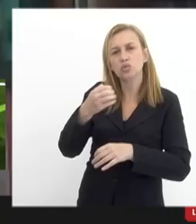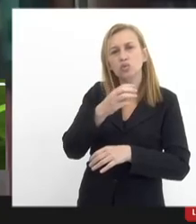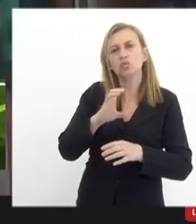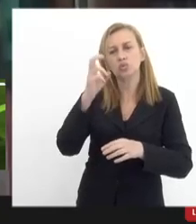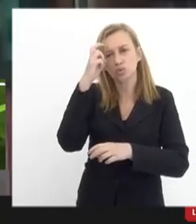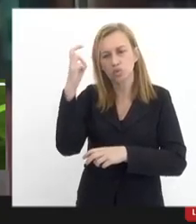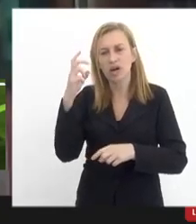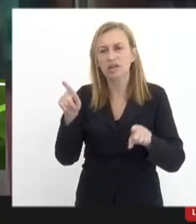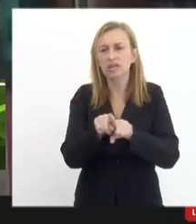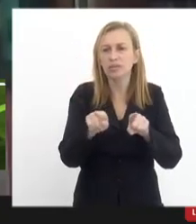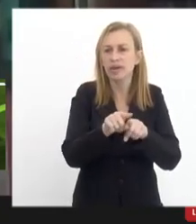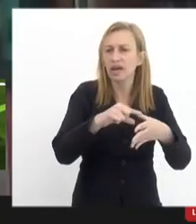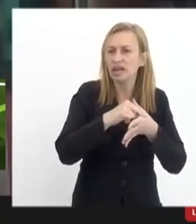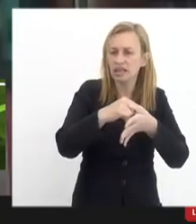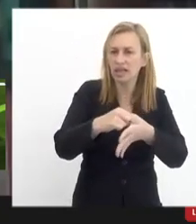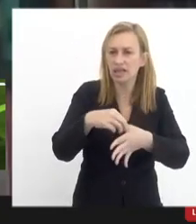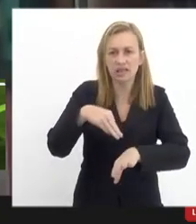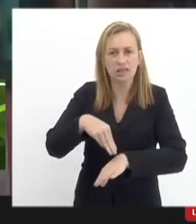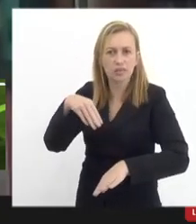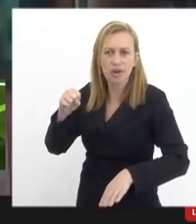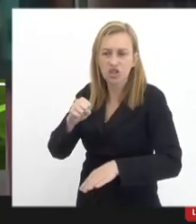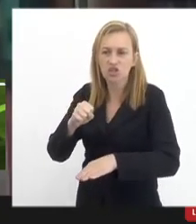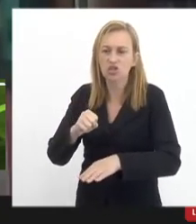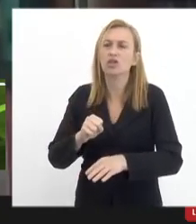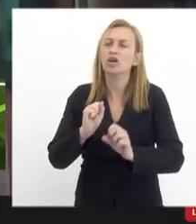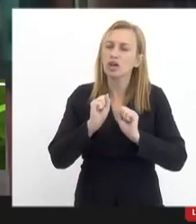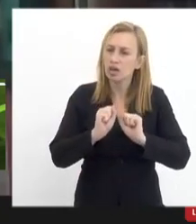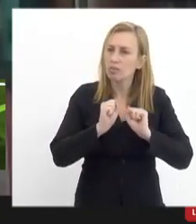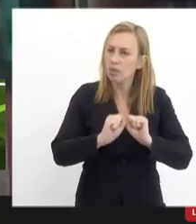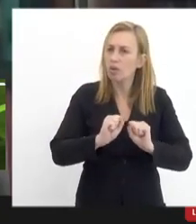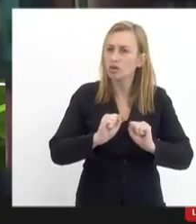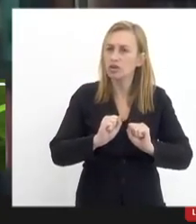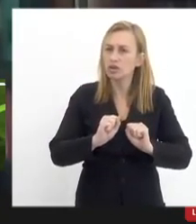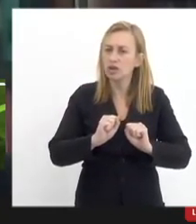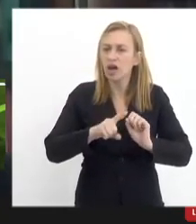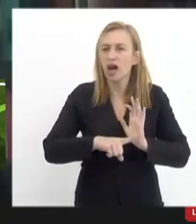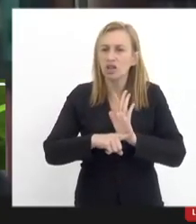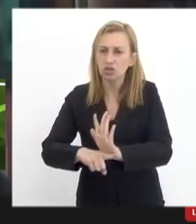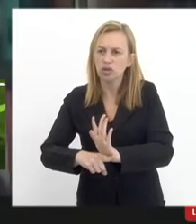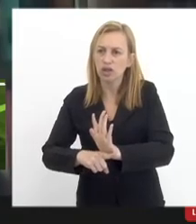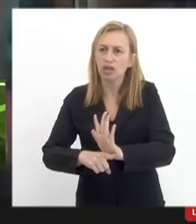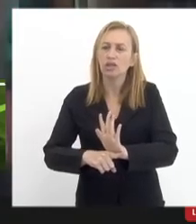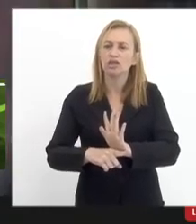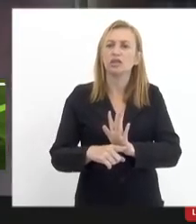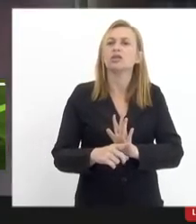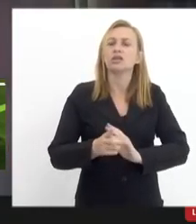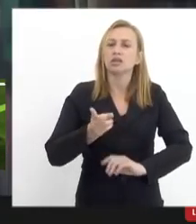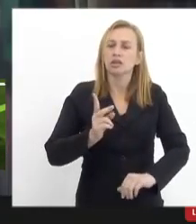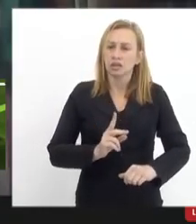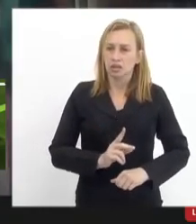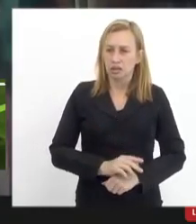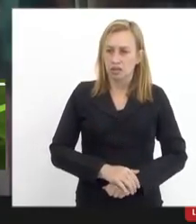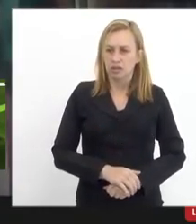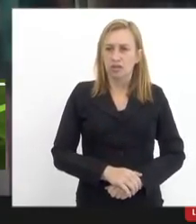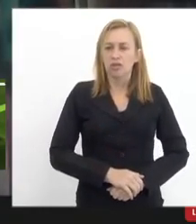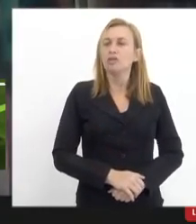com a liderança de mestres e mestras que podem transmitir e ajudar na sua permanência. Quer